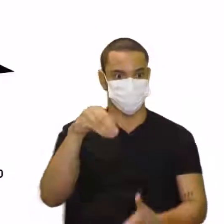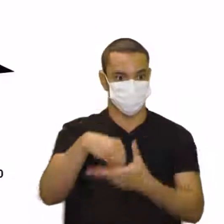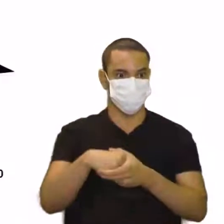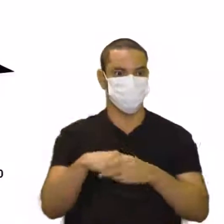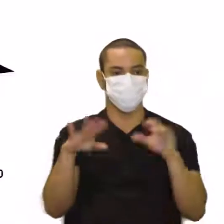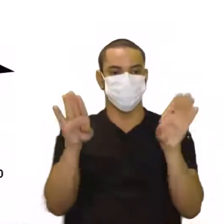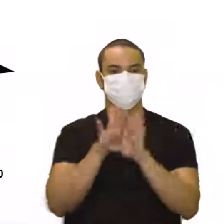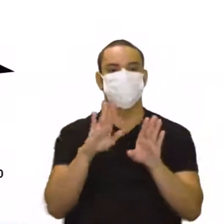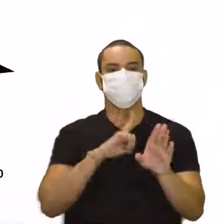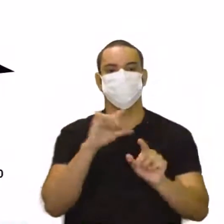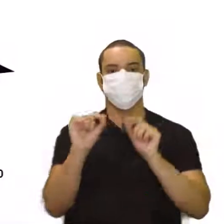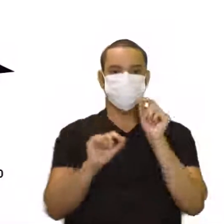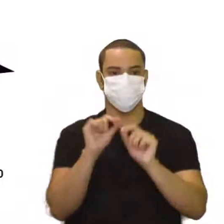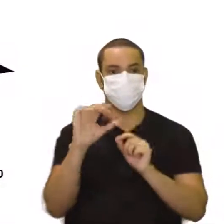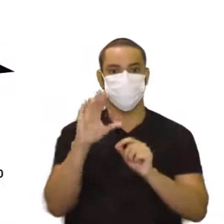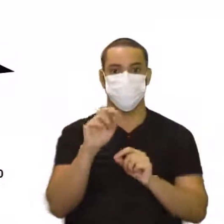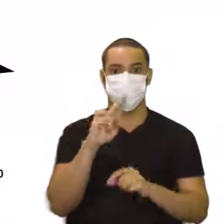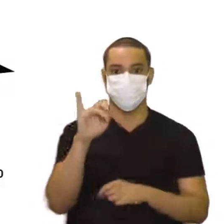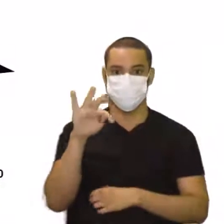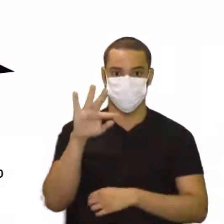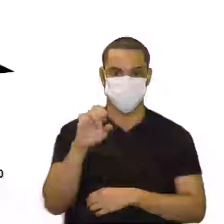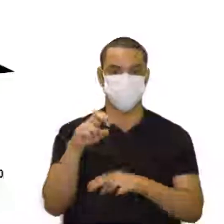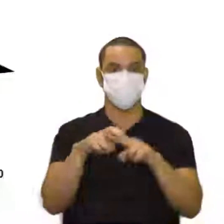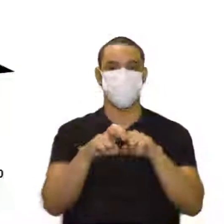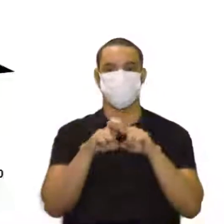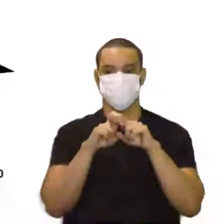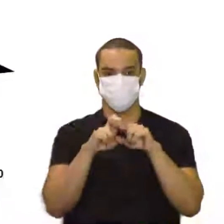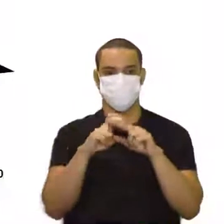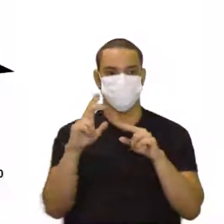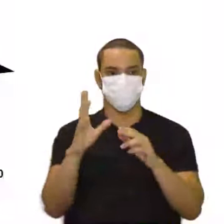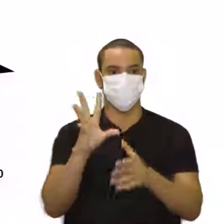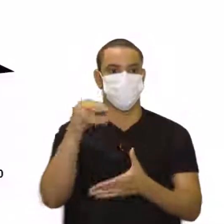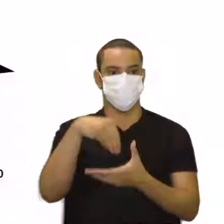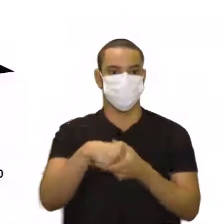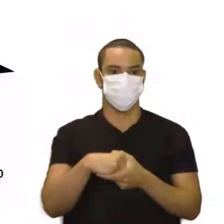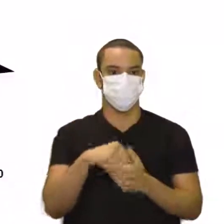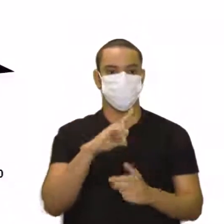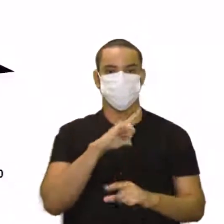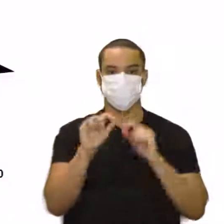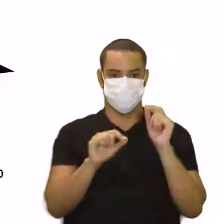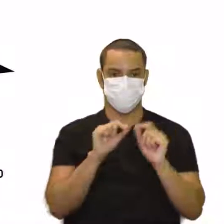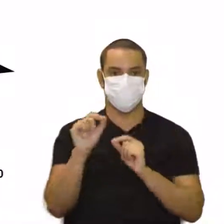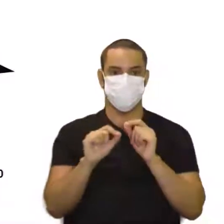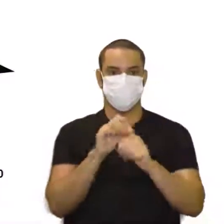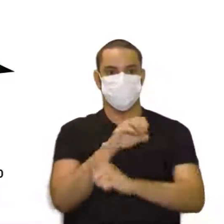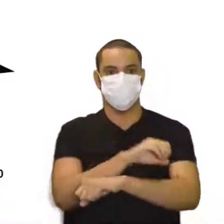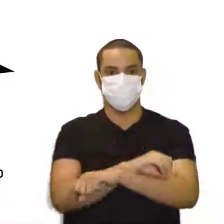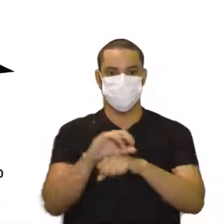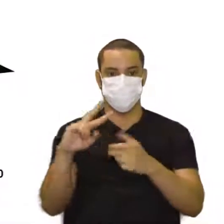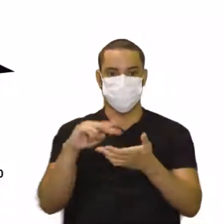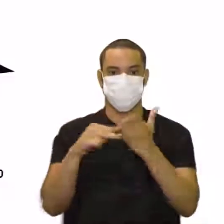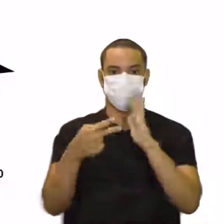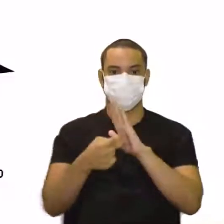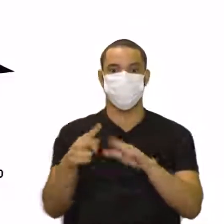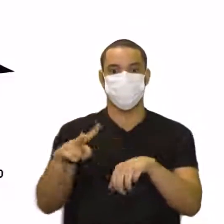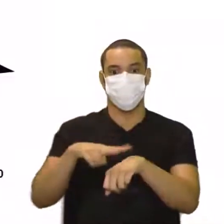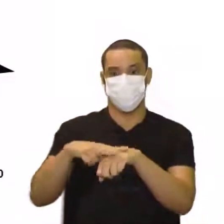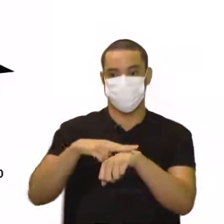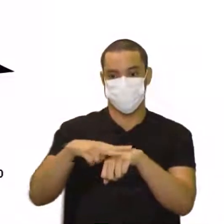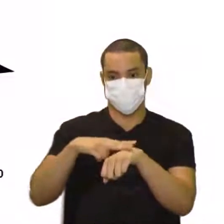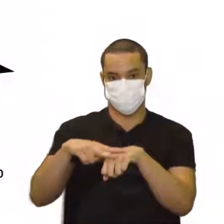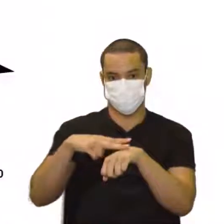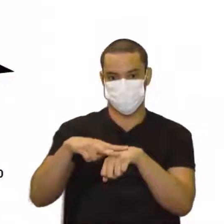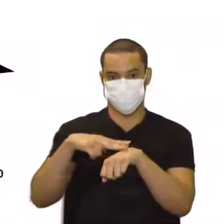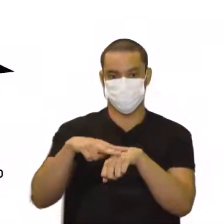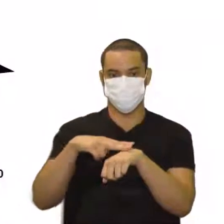tenho o campo da corrente. Nesse caso aqui, o campo do condutor está representado de verde,